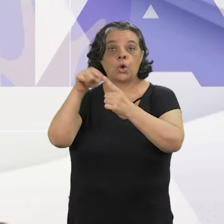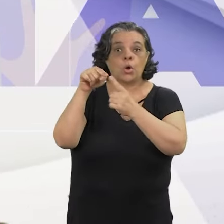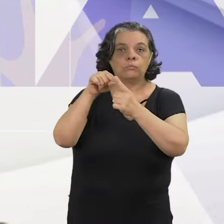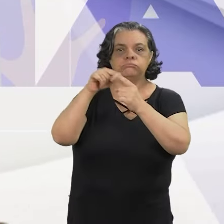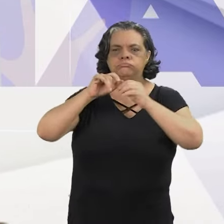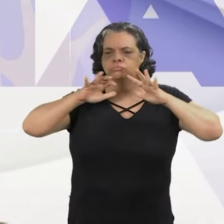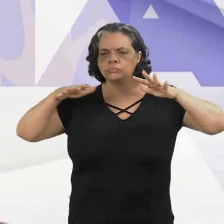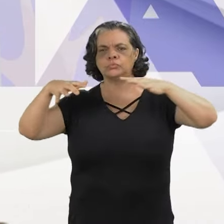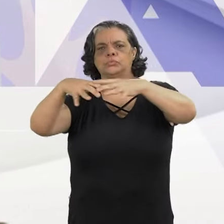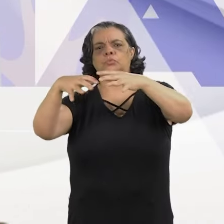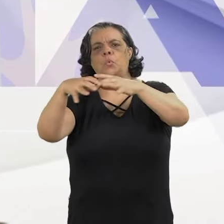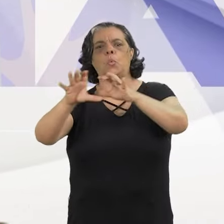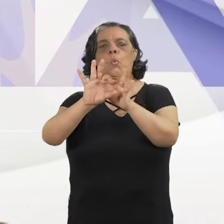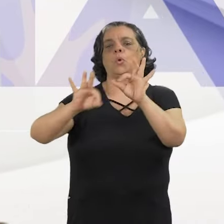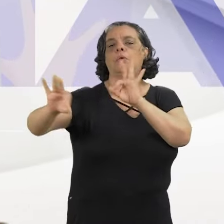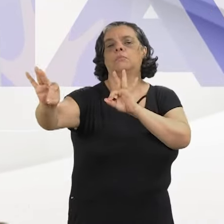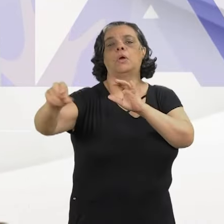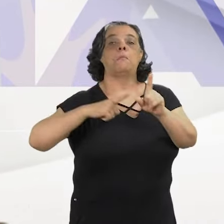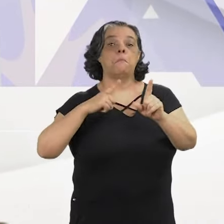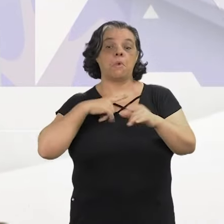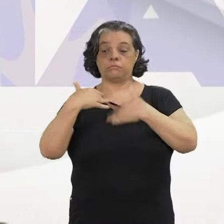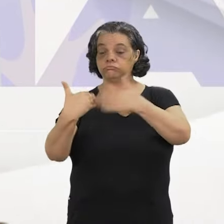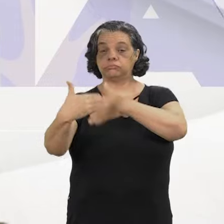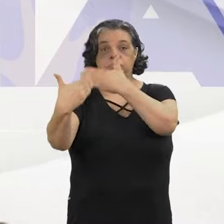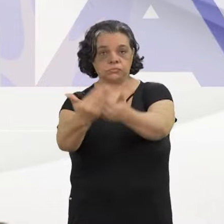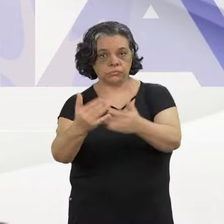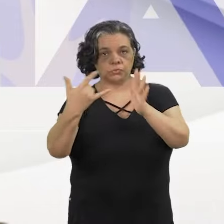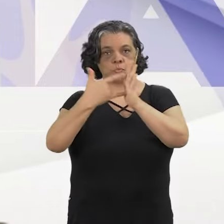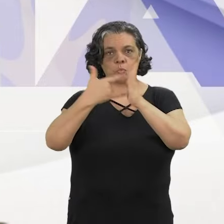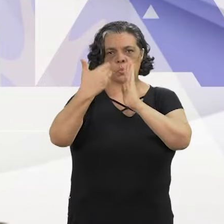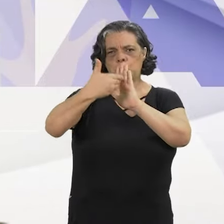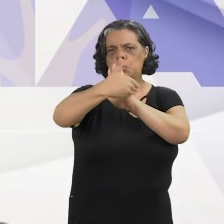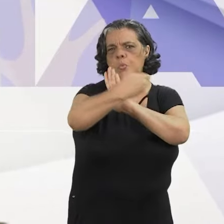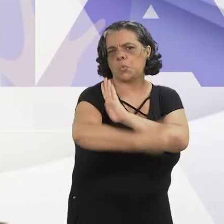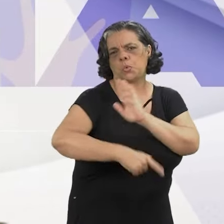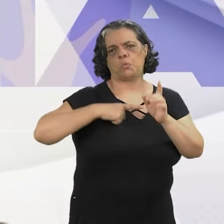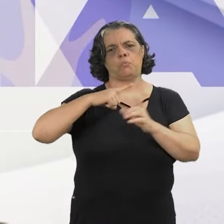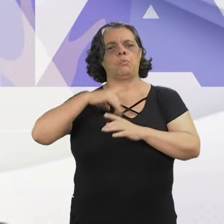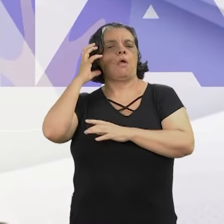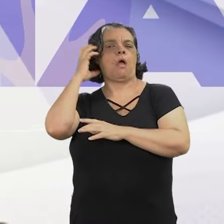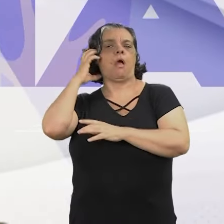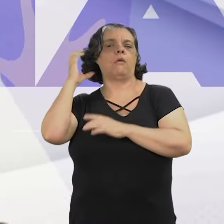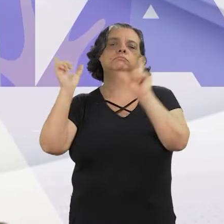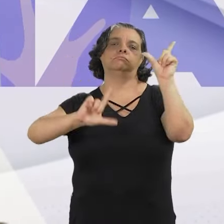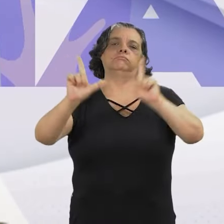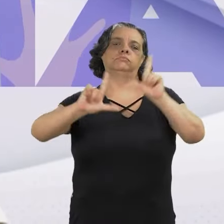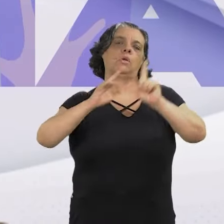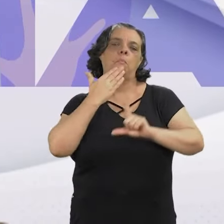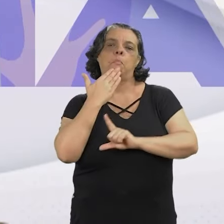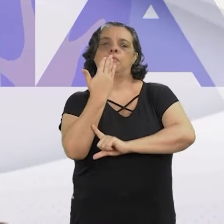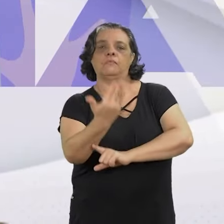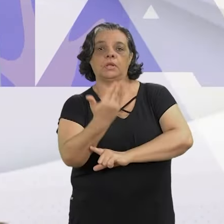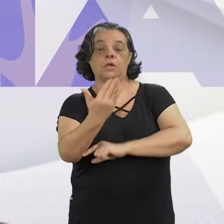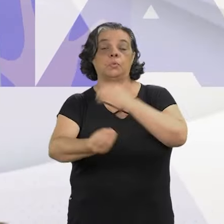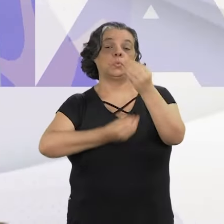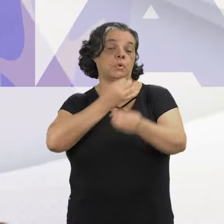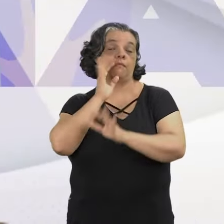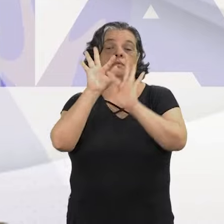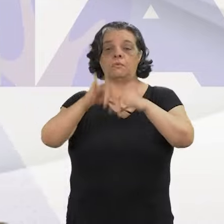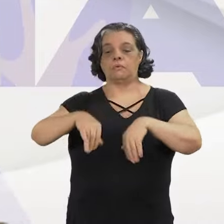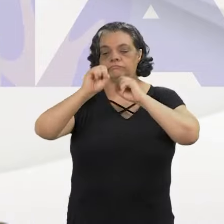objeto de monopólio ou oligopólio a produção e a programação das emissoras de rádio e televisão darão preferência